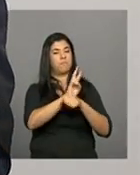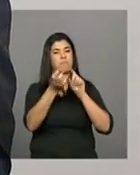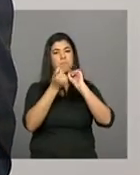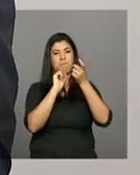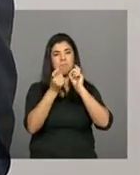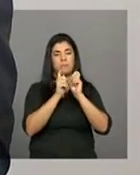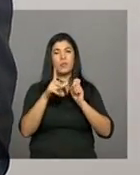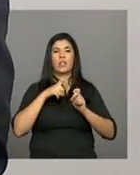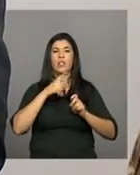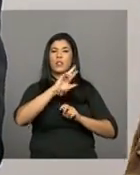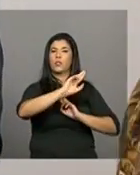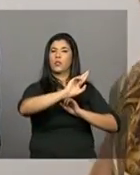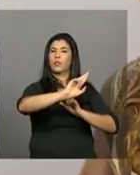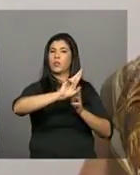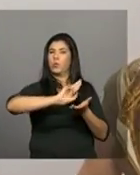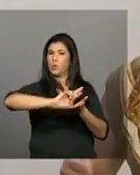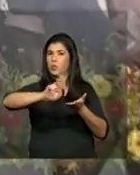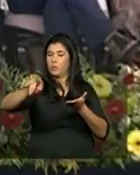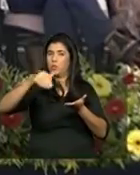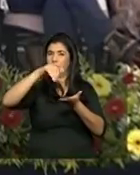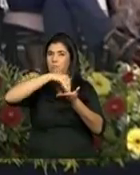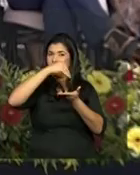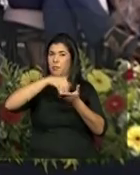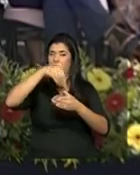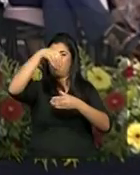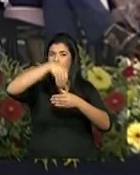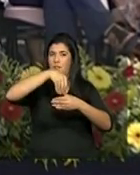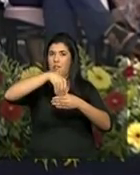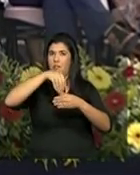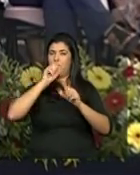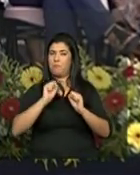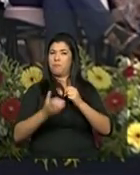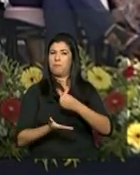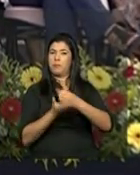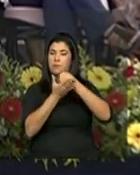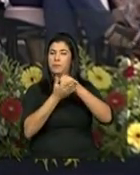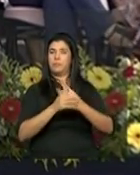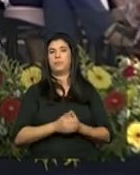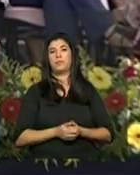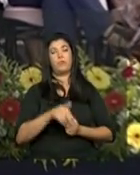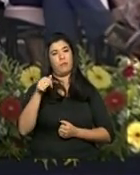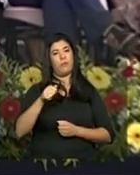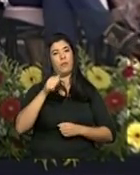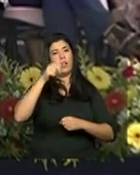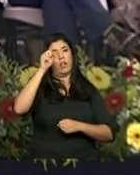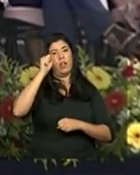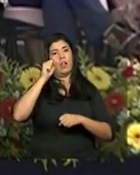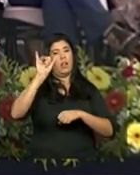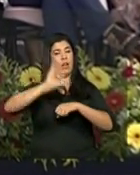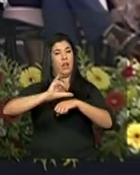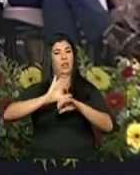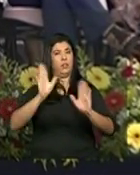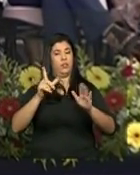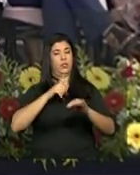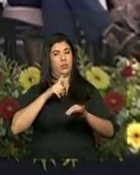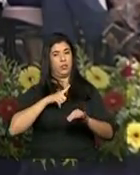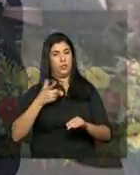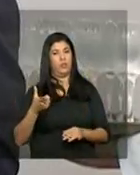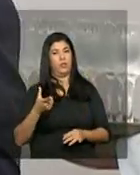está com várias secretarias aqui dentro da Casa da Mulher Brasileira. Em nossa capital, já destinamos,